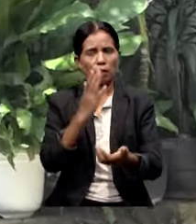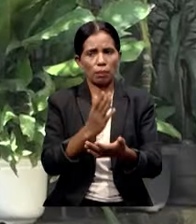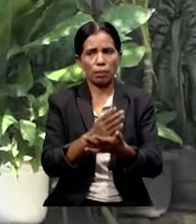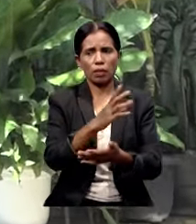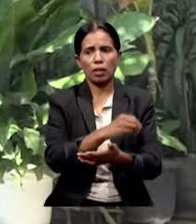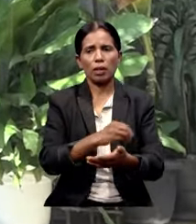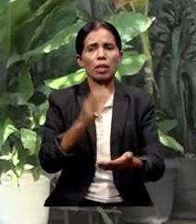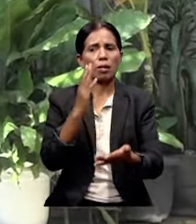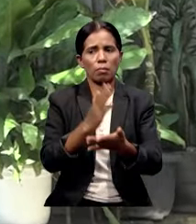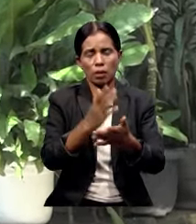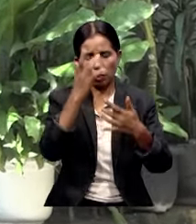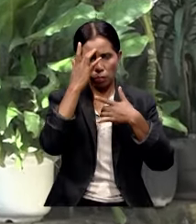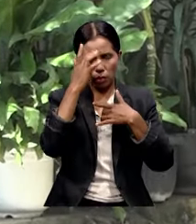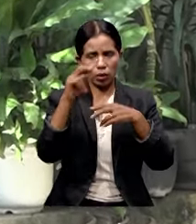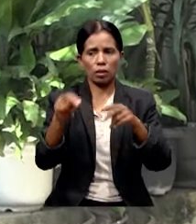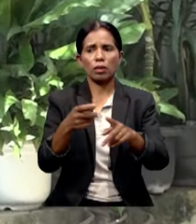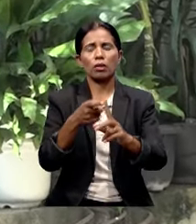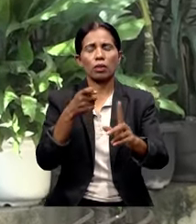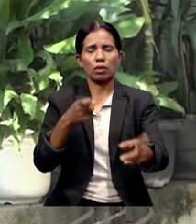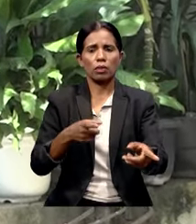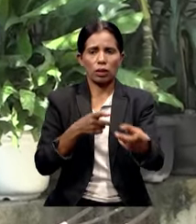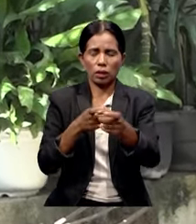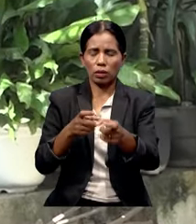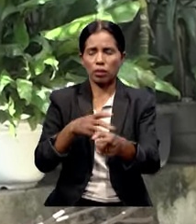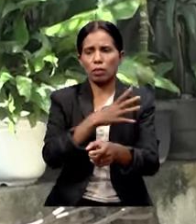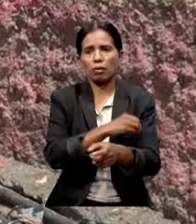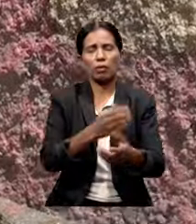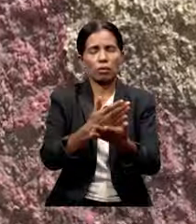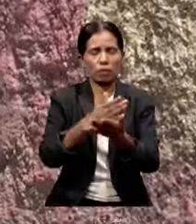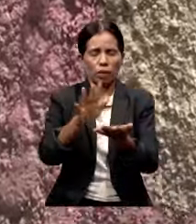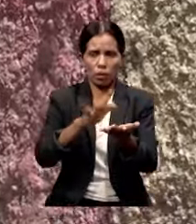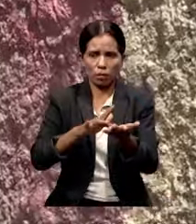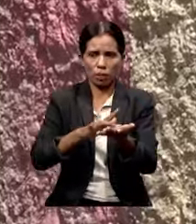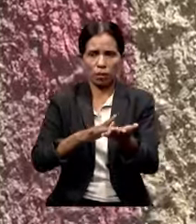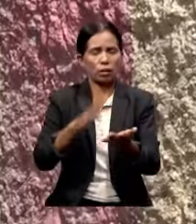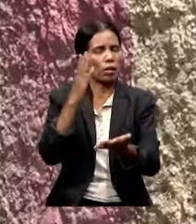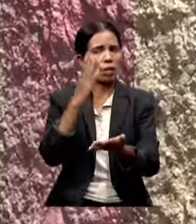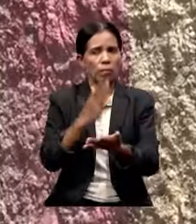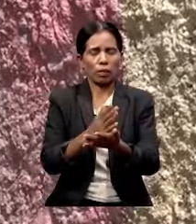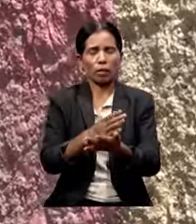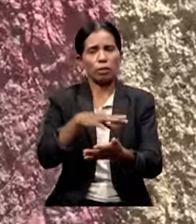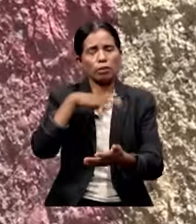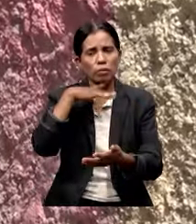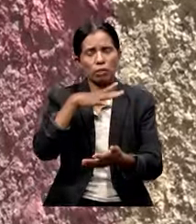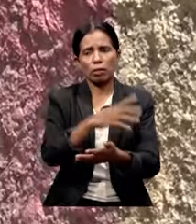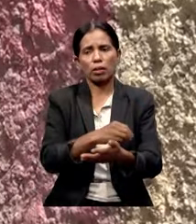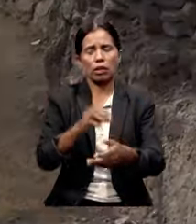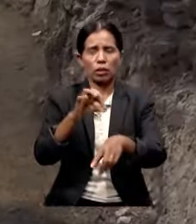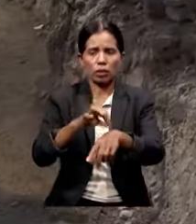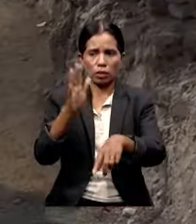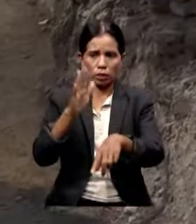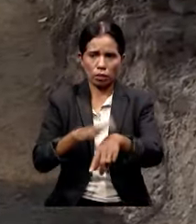ou combate moras ne li husi fumigação no fahe ai moro atuar mate larvicida ou susuk ne